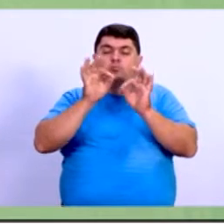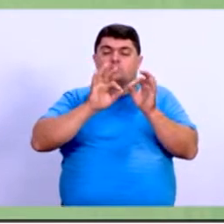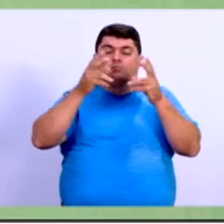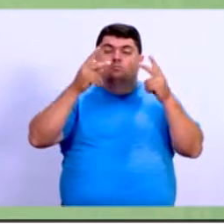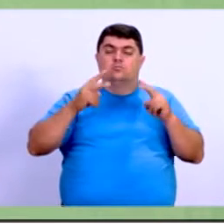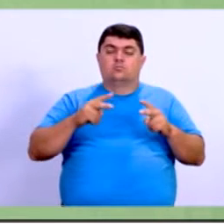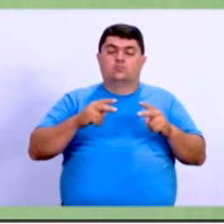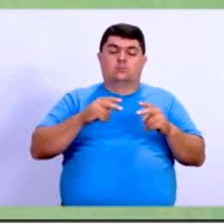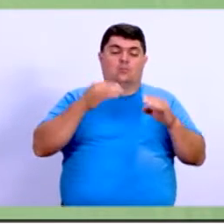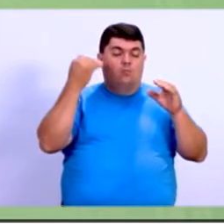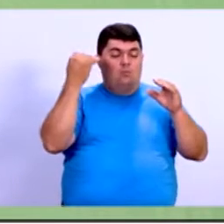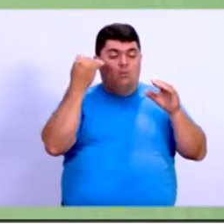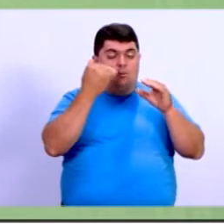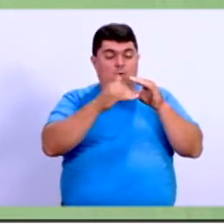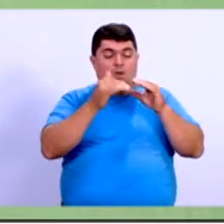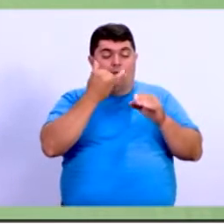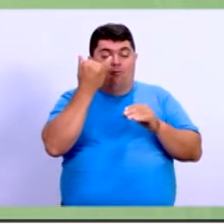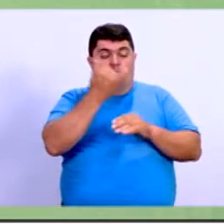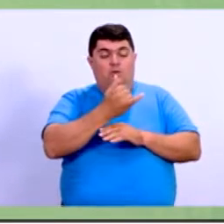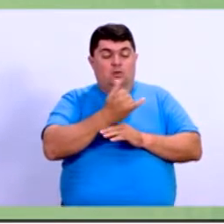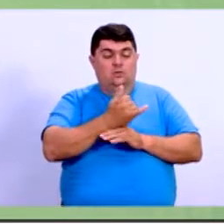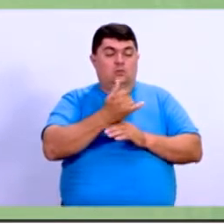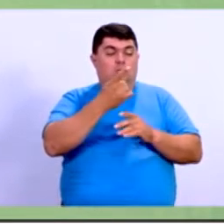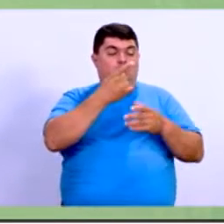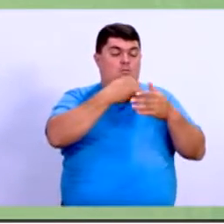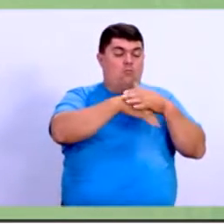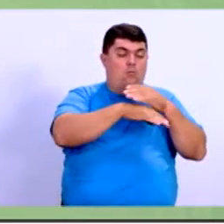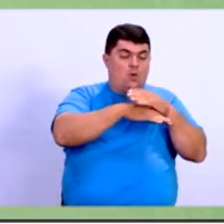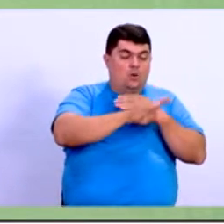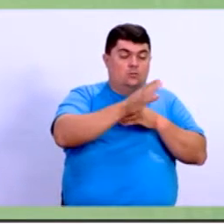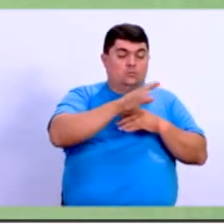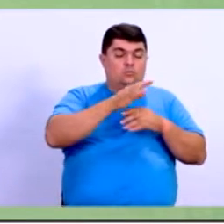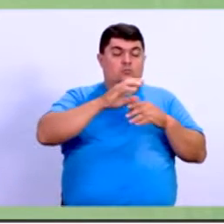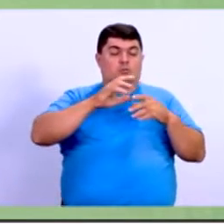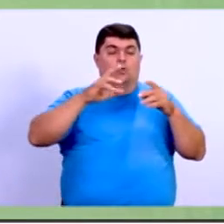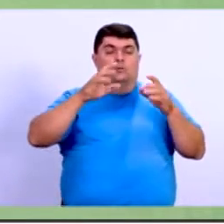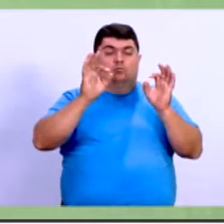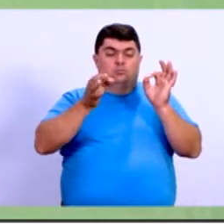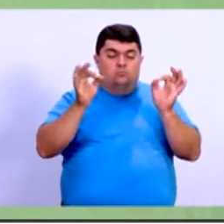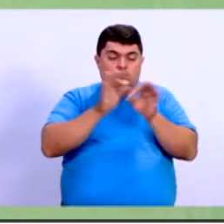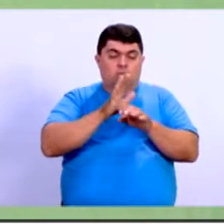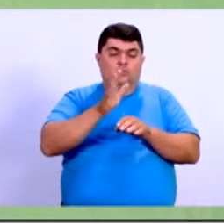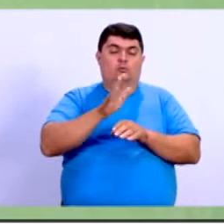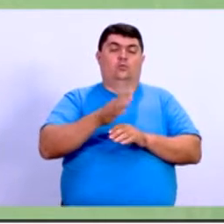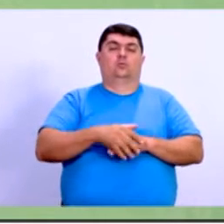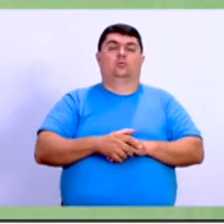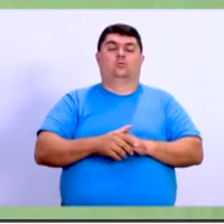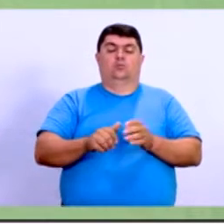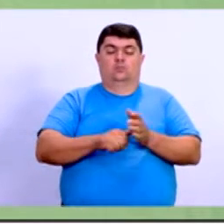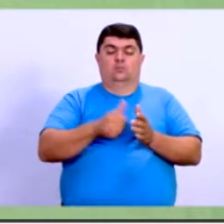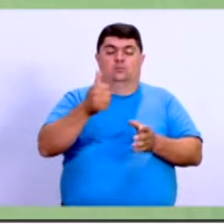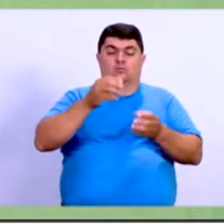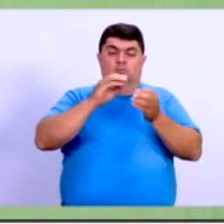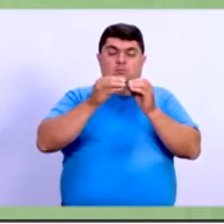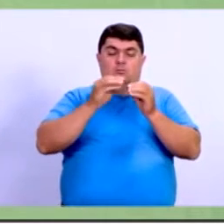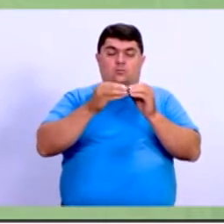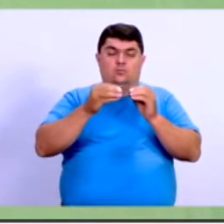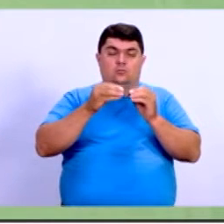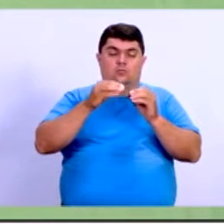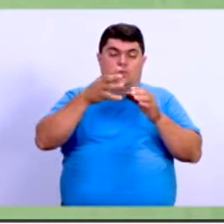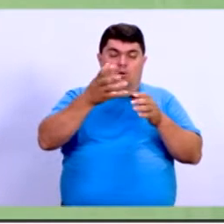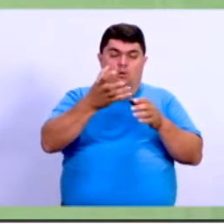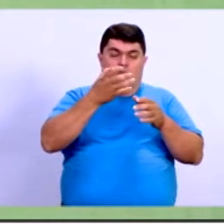dados para serem salvos no banco de dados. tá? Então, primeiro o banco de dados aceita aquela